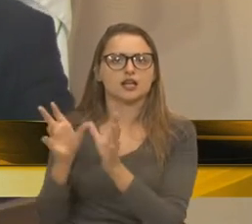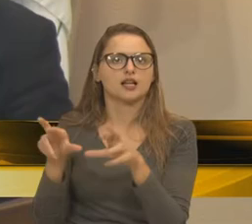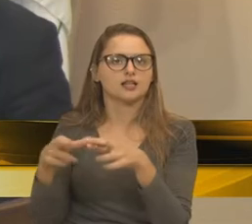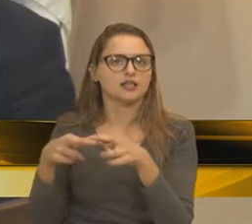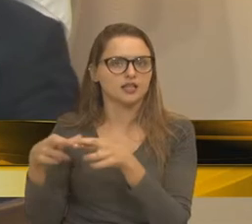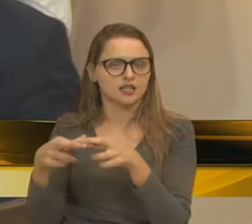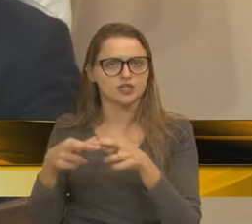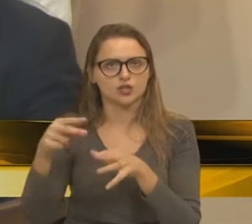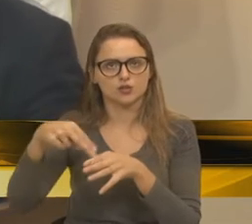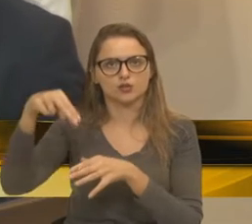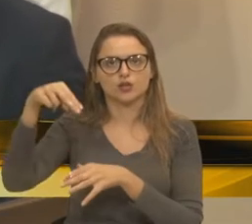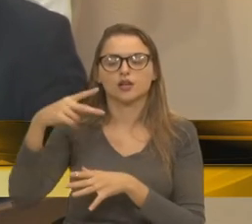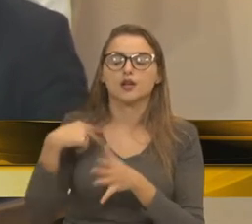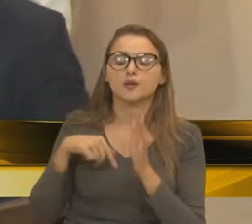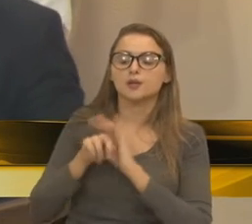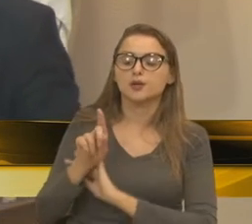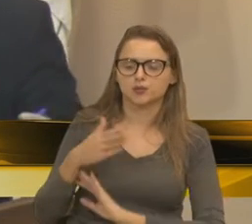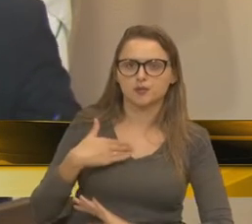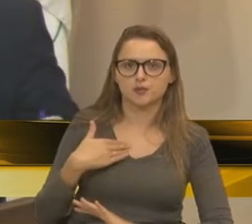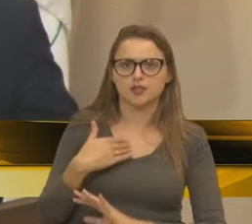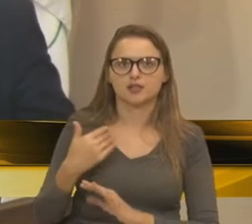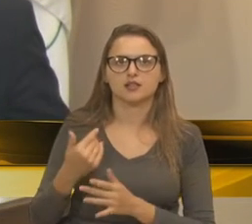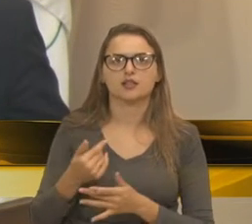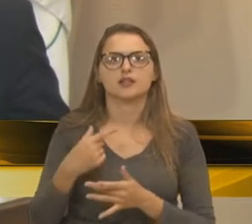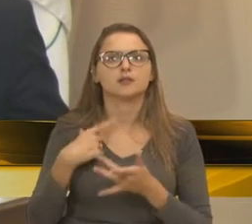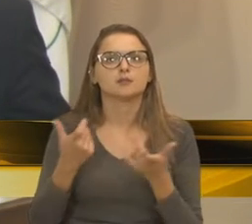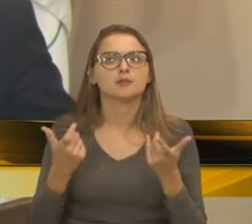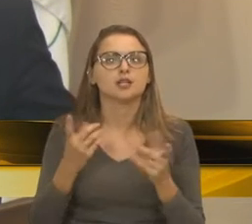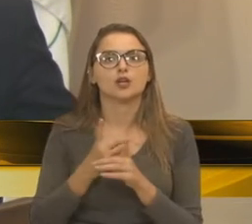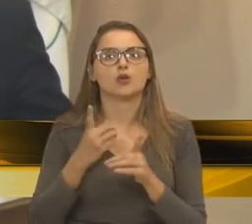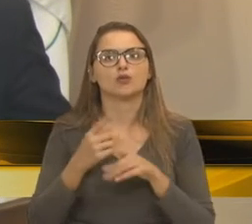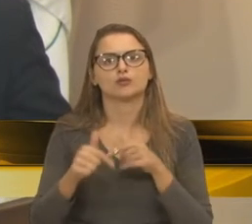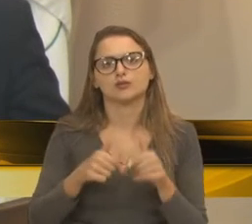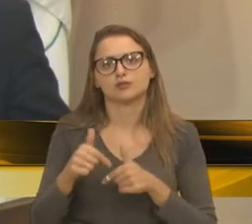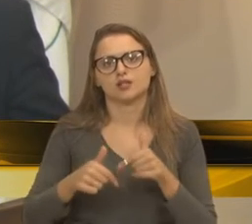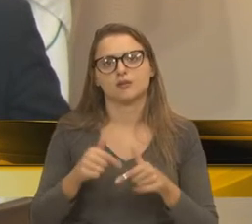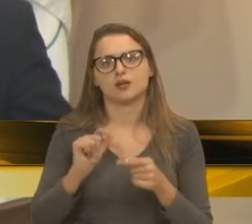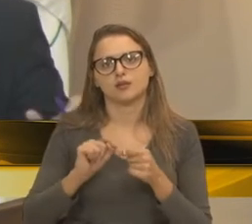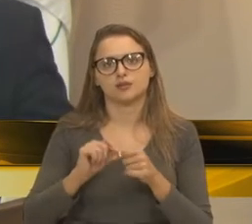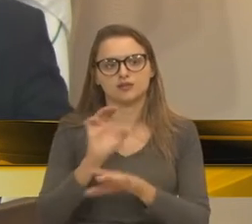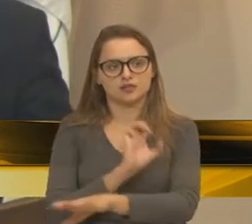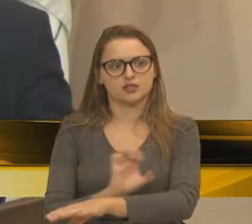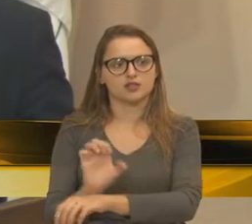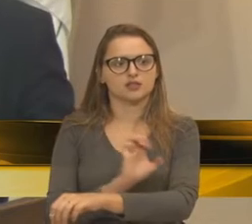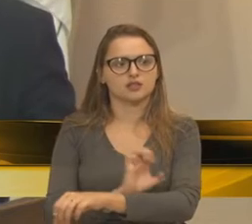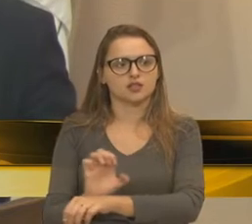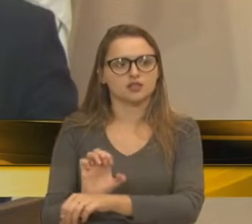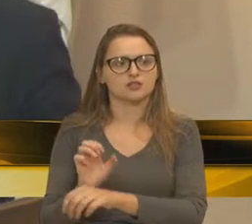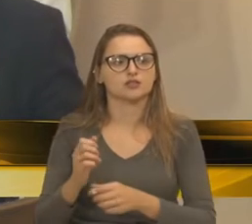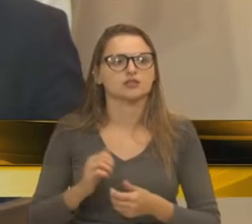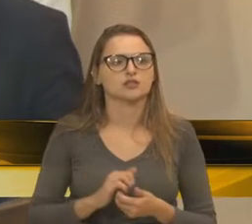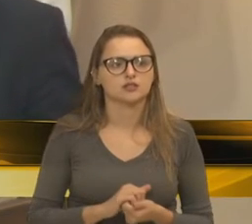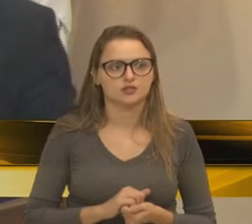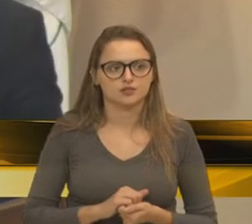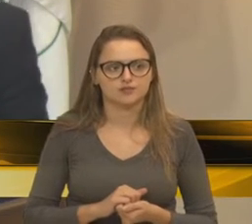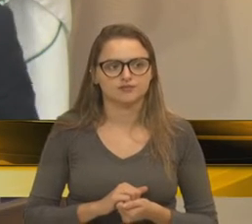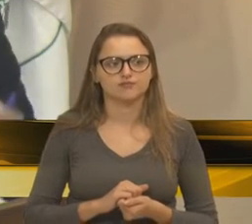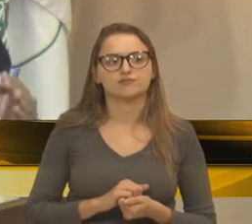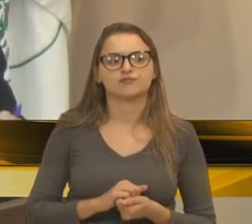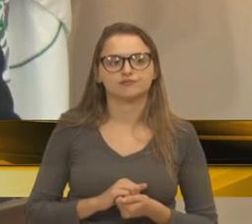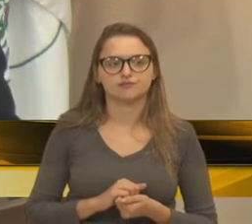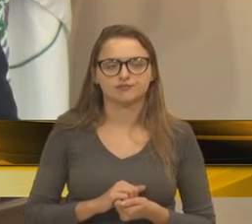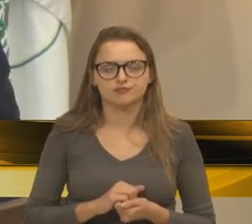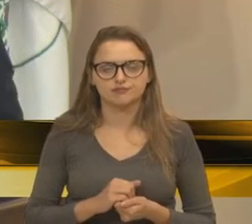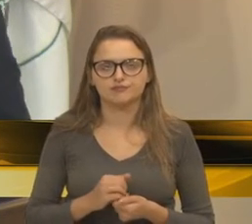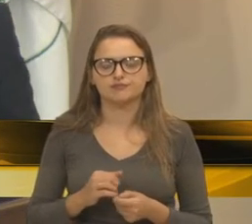Norte. E essa menina pediu: vereador, me arranja um lugar para fazer um estágio, me arranja uma vaga de trabalho. Como é que essa menina vai